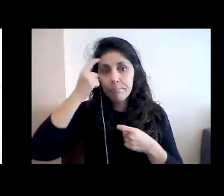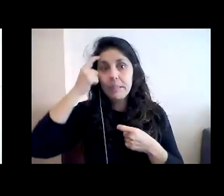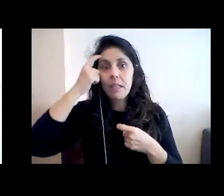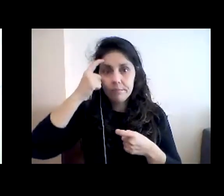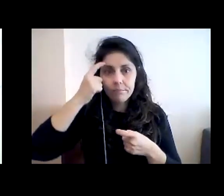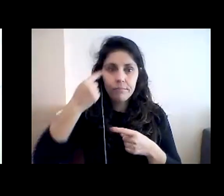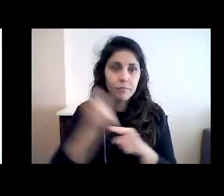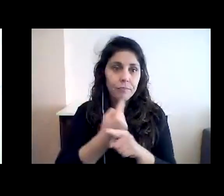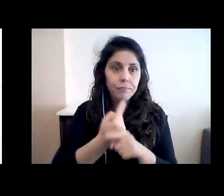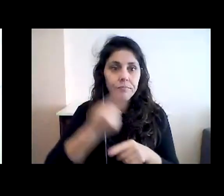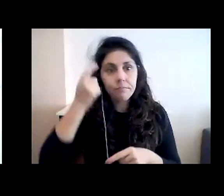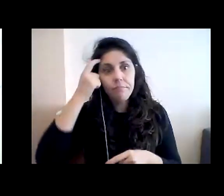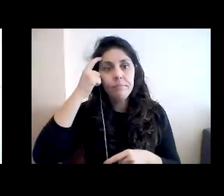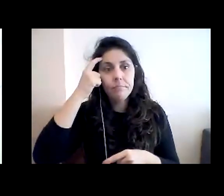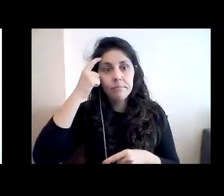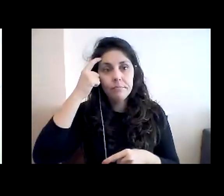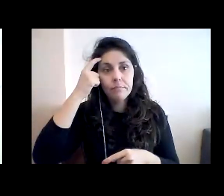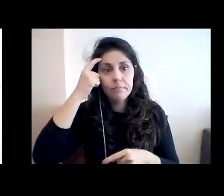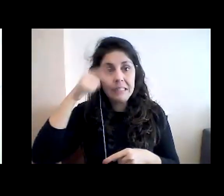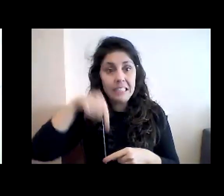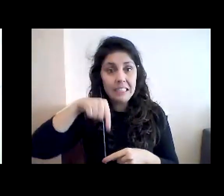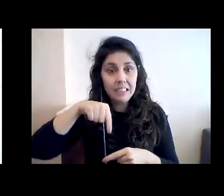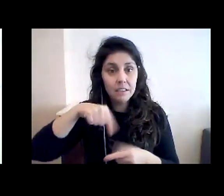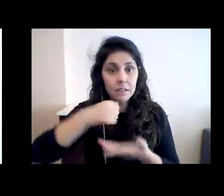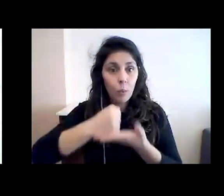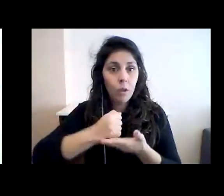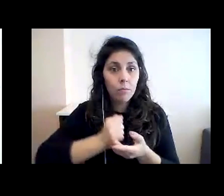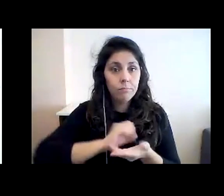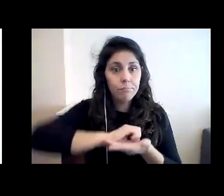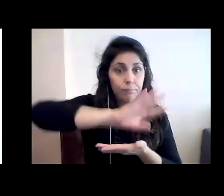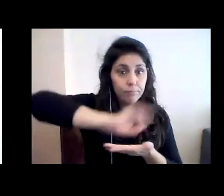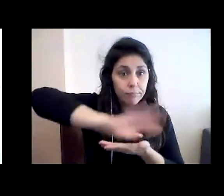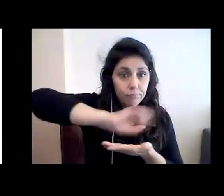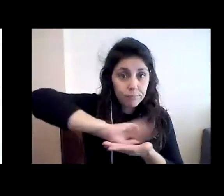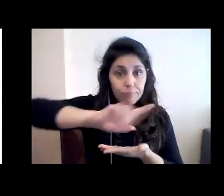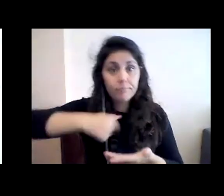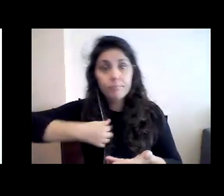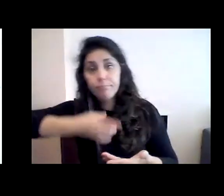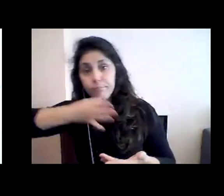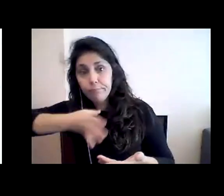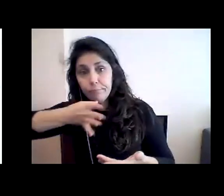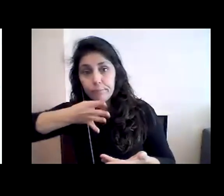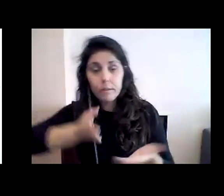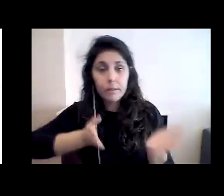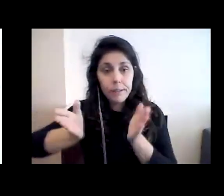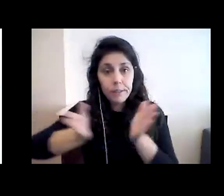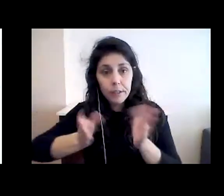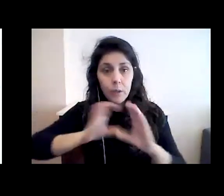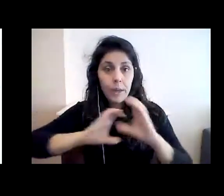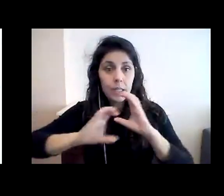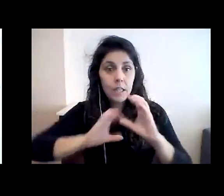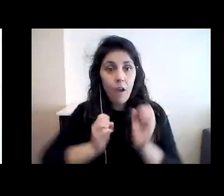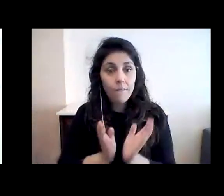para ser uma para ter estas duas componentes e, portanto, a comunicação, digamos